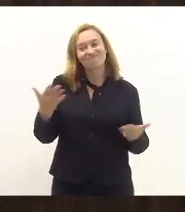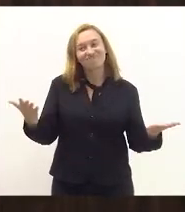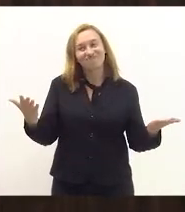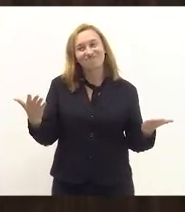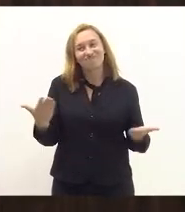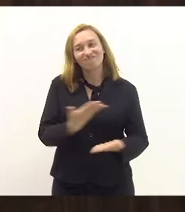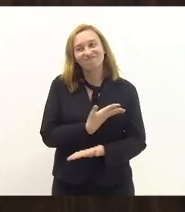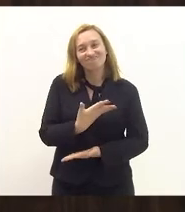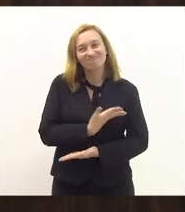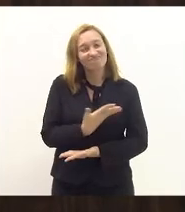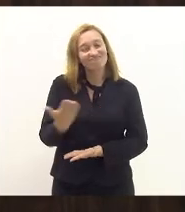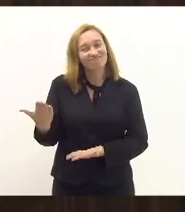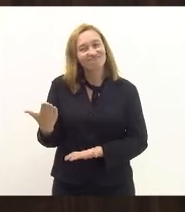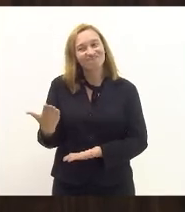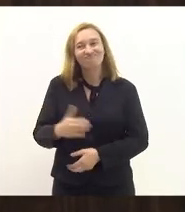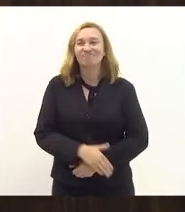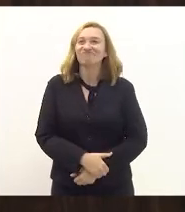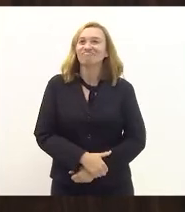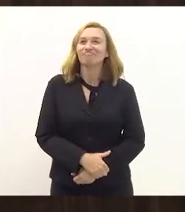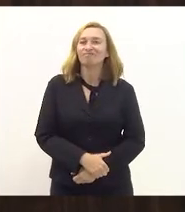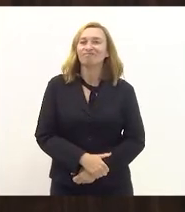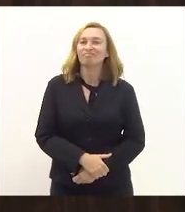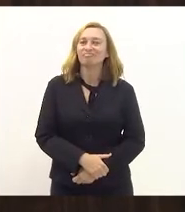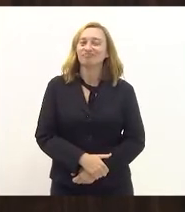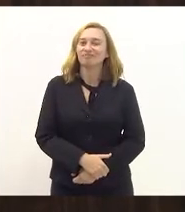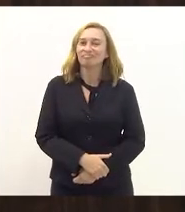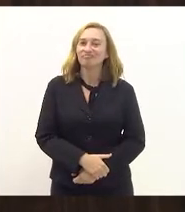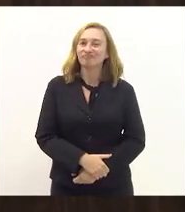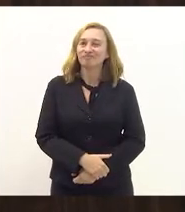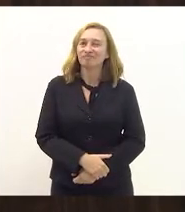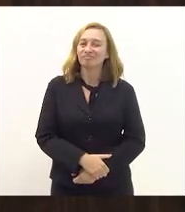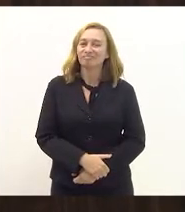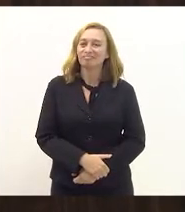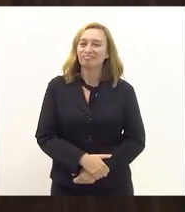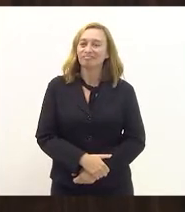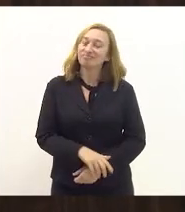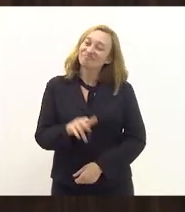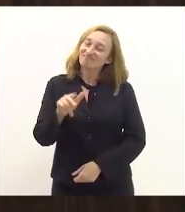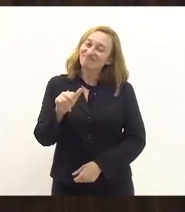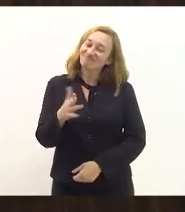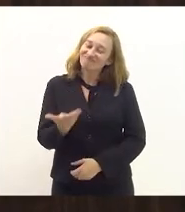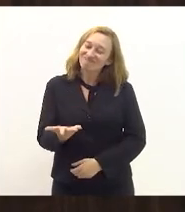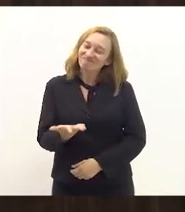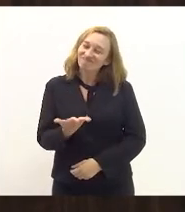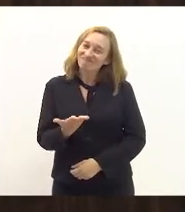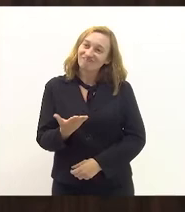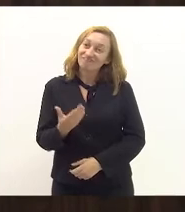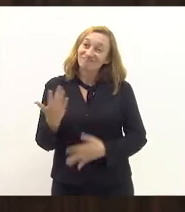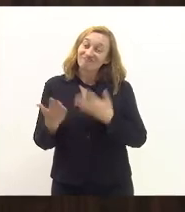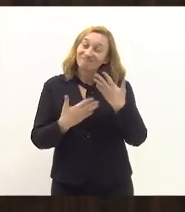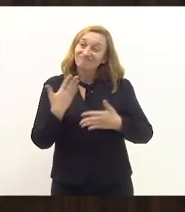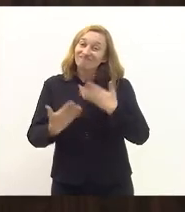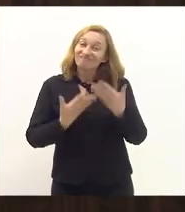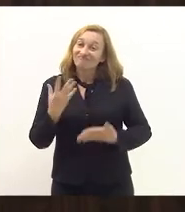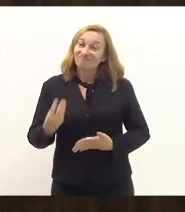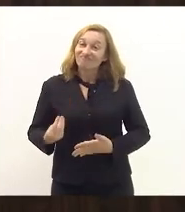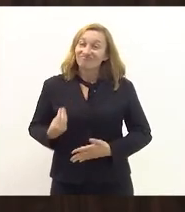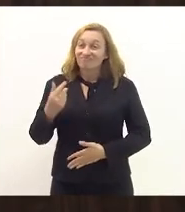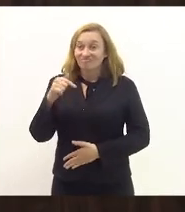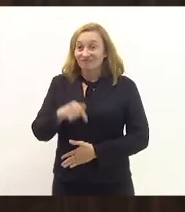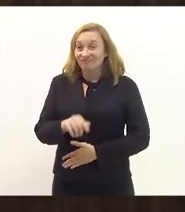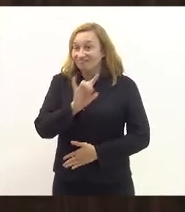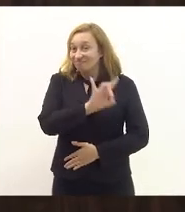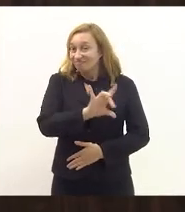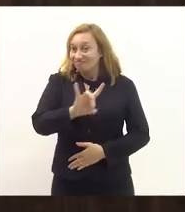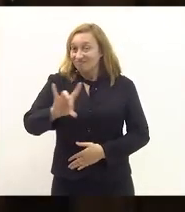meus queridos companheiros, minhas queridas companheiras, irmãos. É uma alegria estar aqui com vocês, com cada